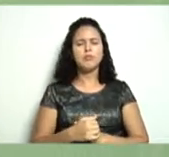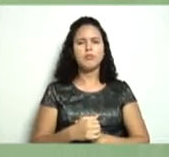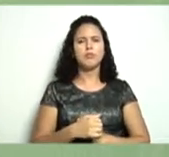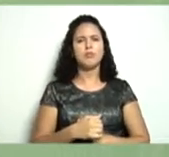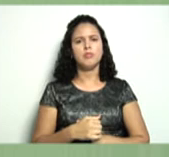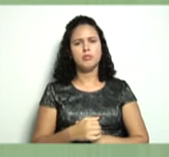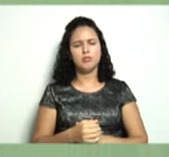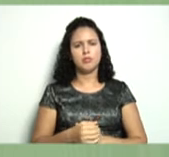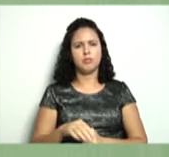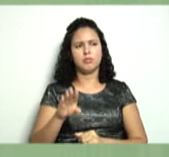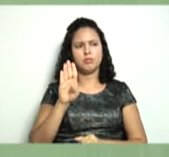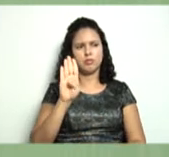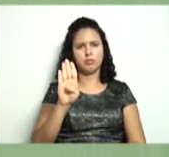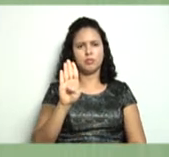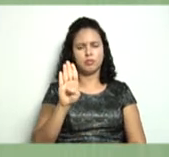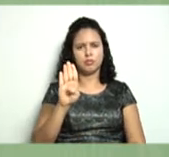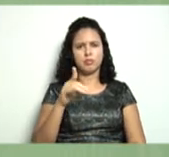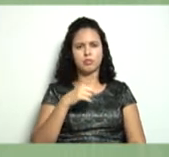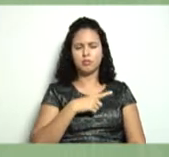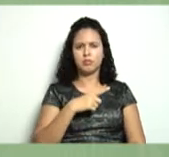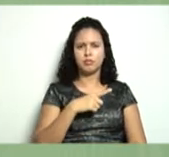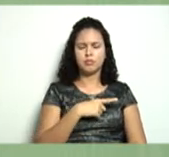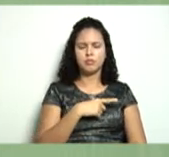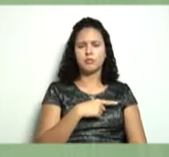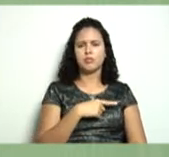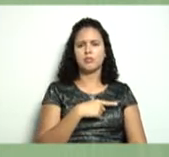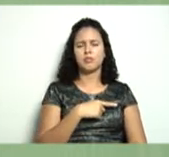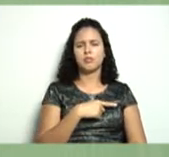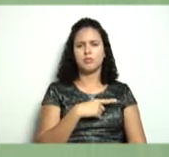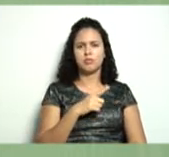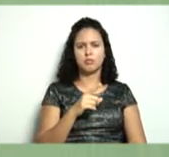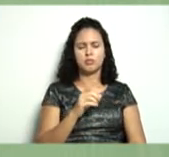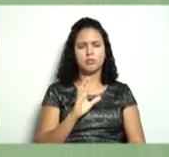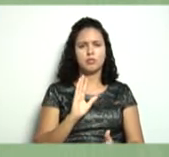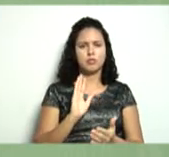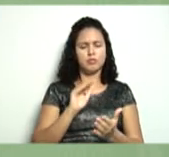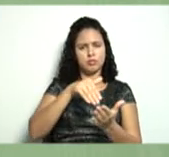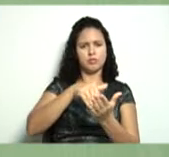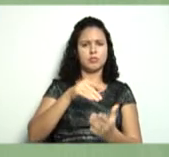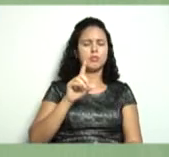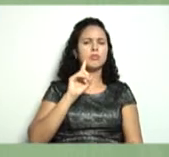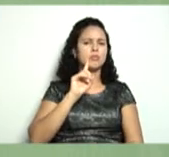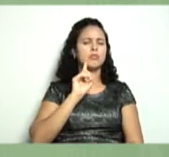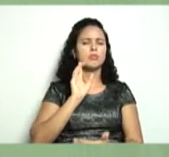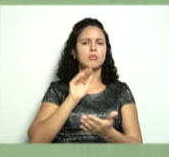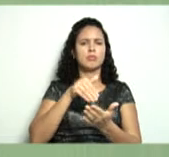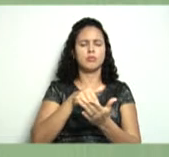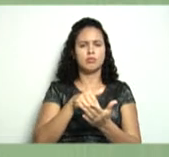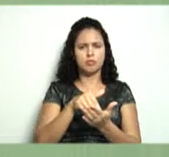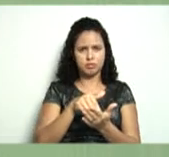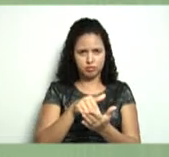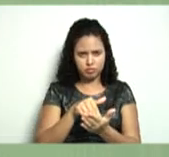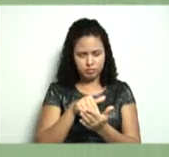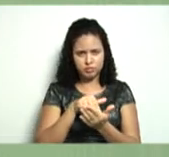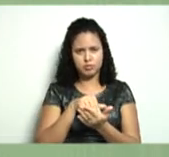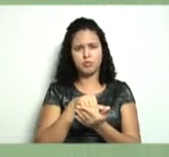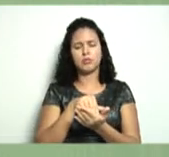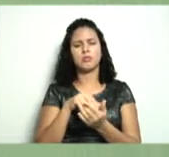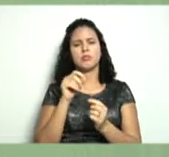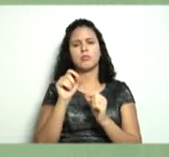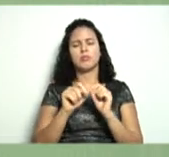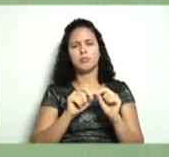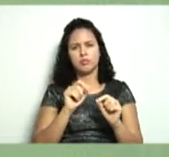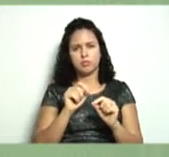B, nós temos que, no prazo máximo, não é mínimo, é